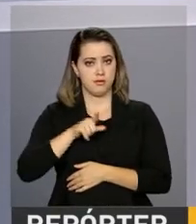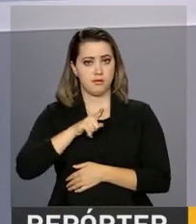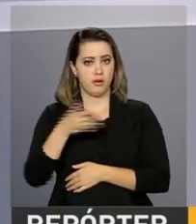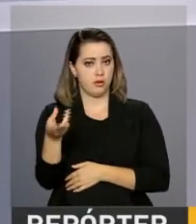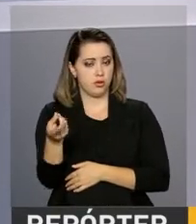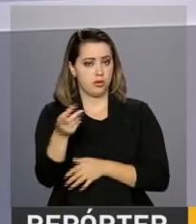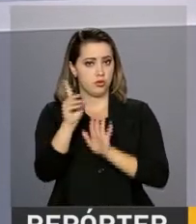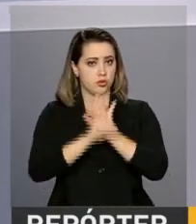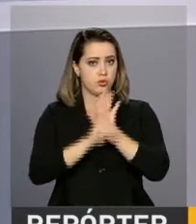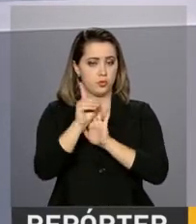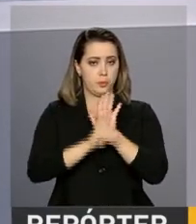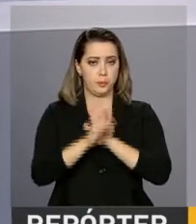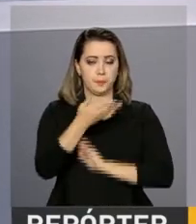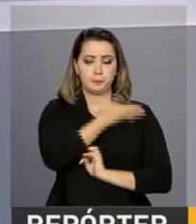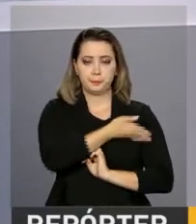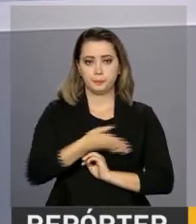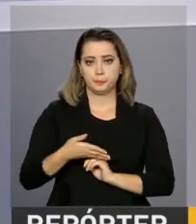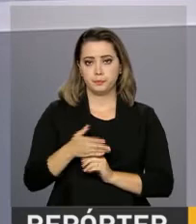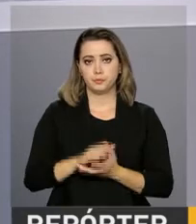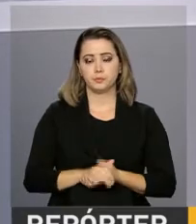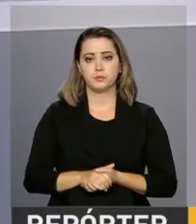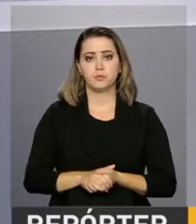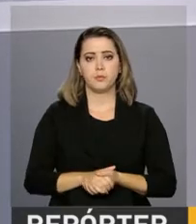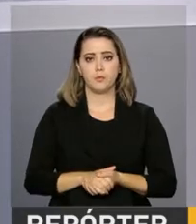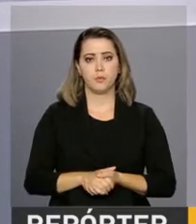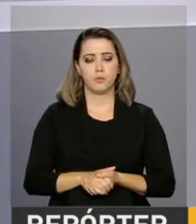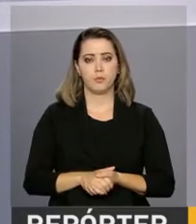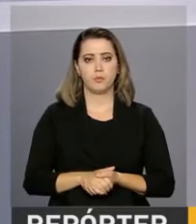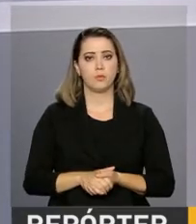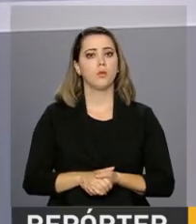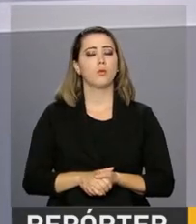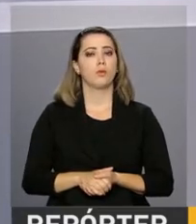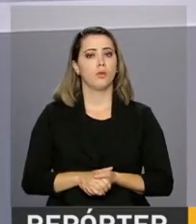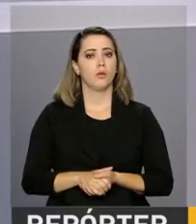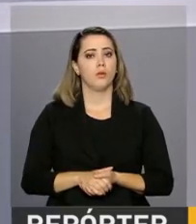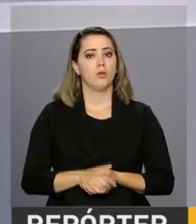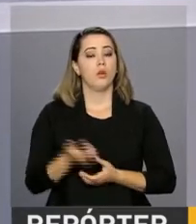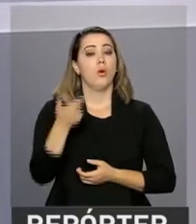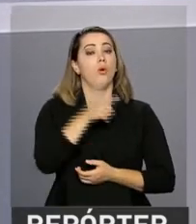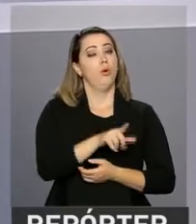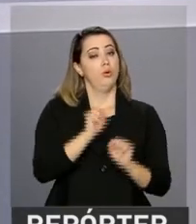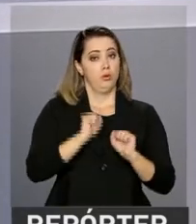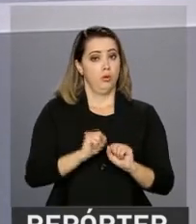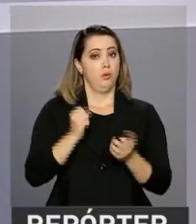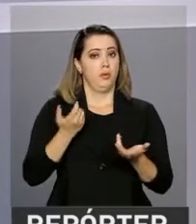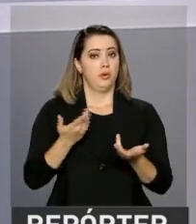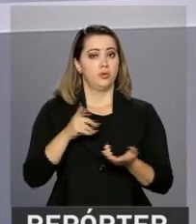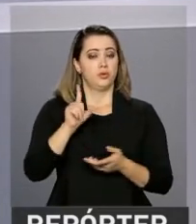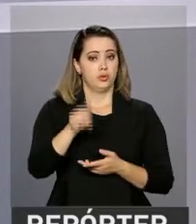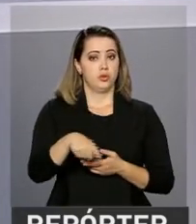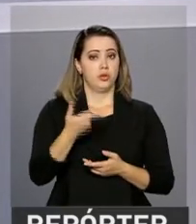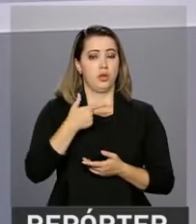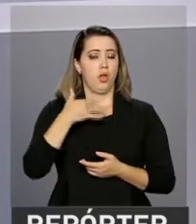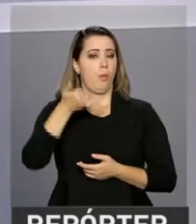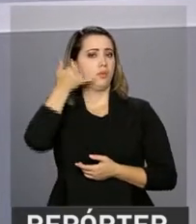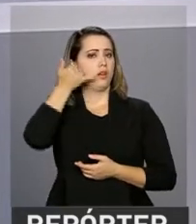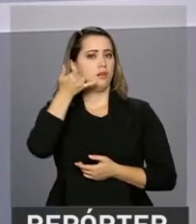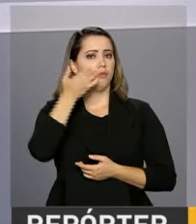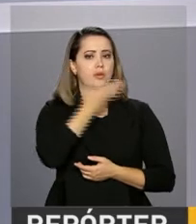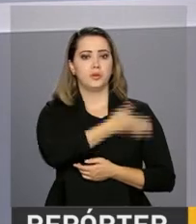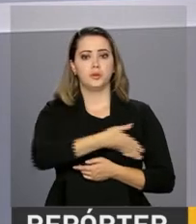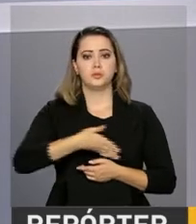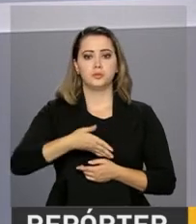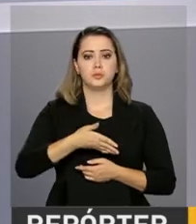www.casasbahia.com.br barra contas inativas tudo junto outra opção é o serviço de atendimento ao cliente pelo